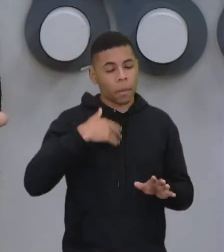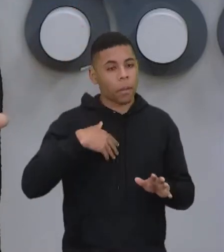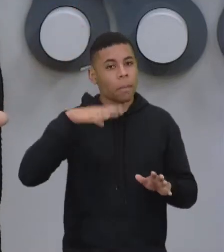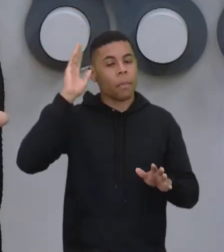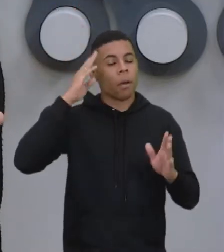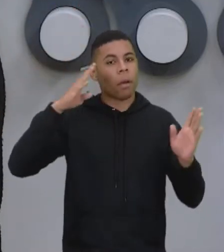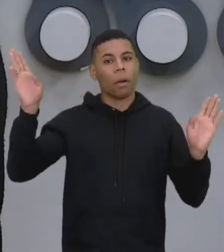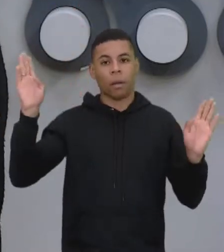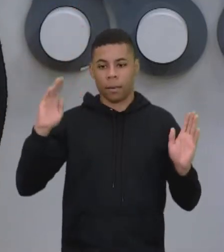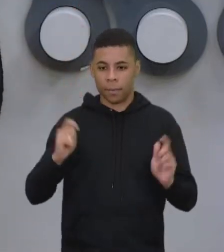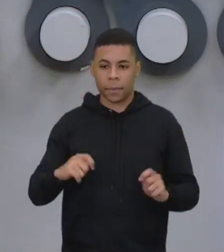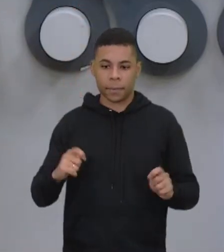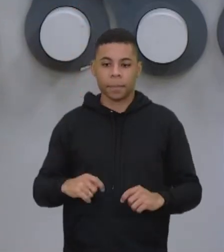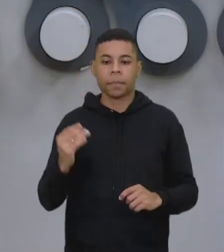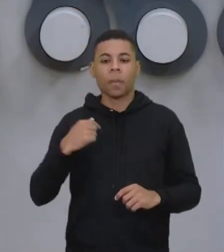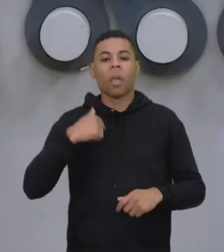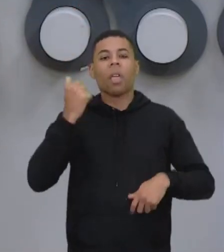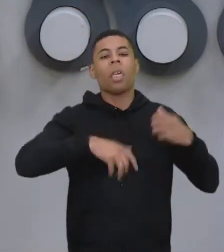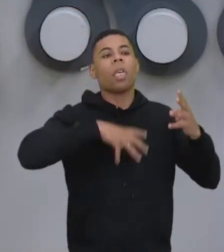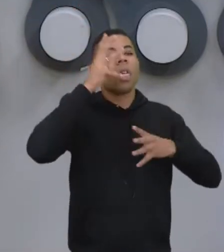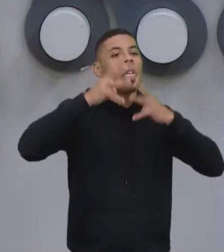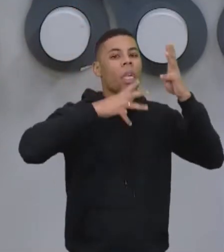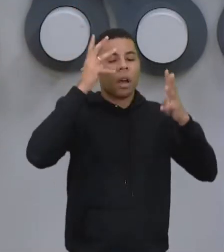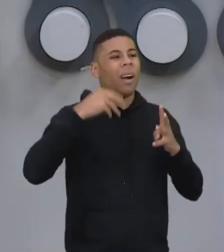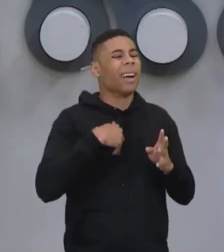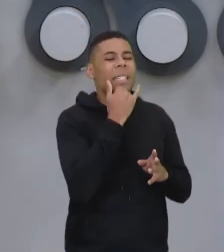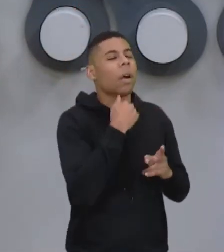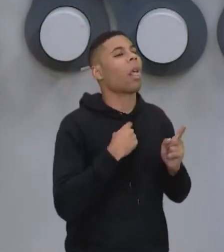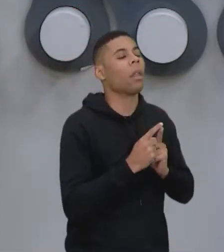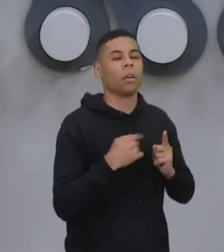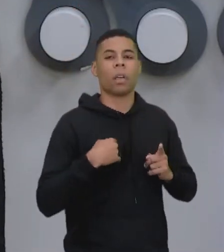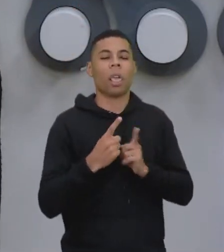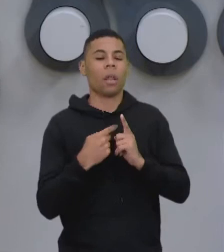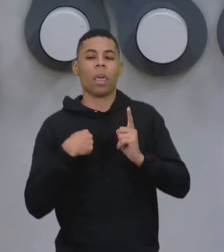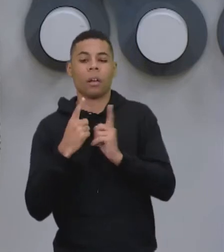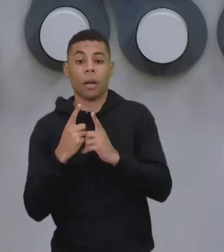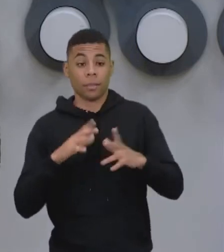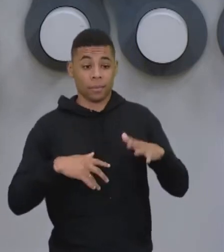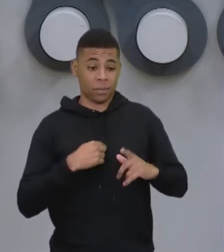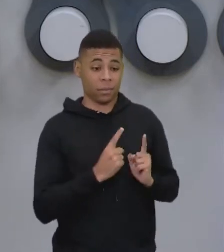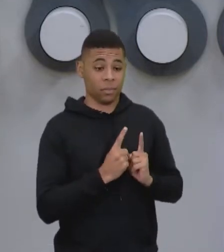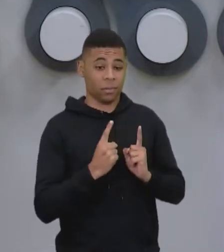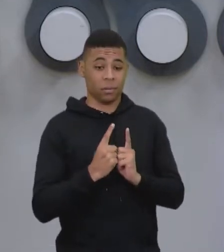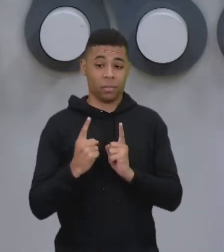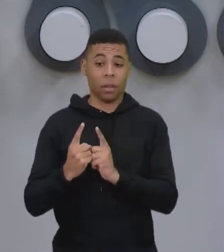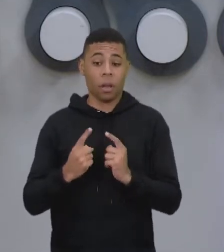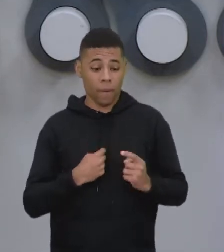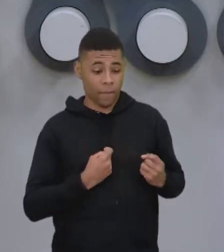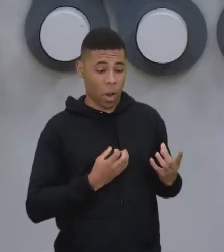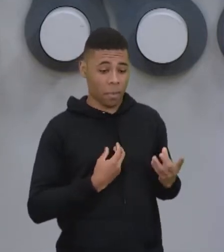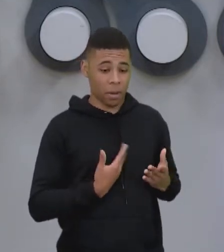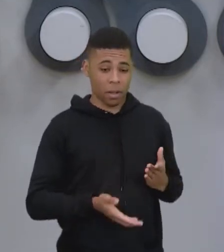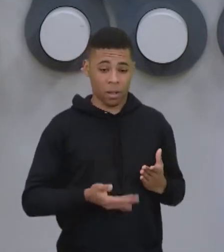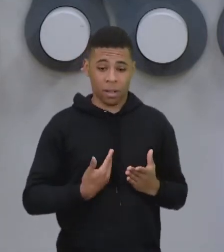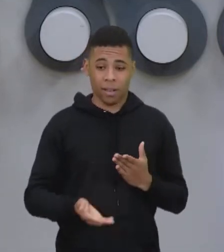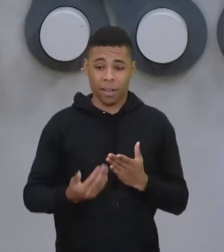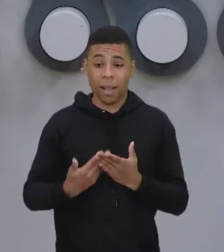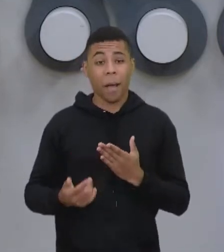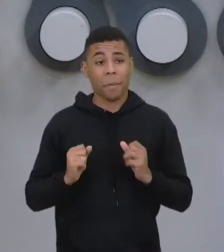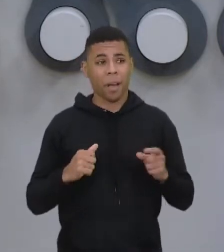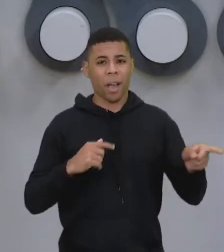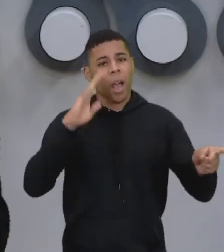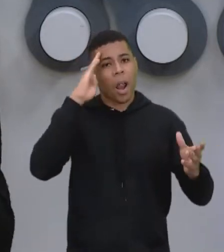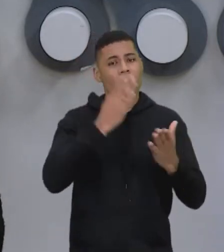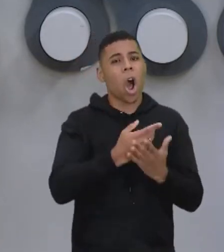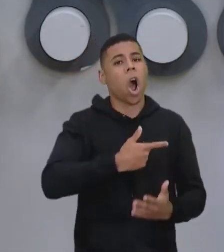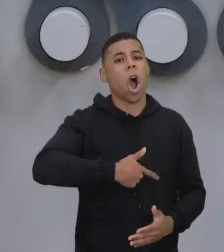para o todo, né? Para não sair falando, por exemplo, em picadinhos, que era isso que ele falou. Às vezes a gente pegou informação em picadinho, soltou, e aí você causou um problema que você não